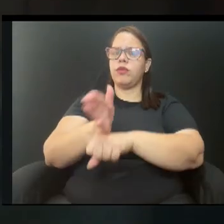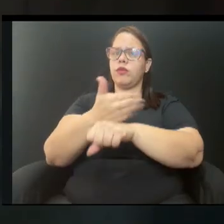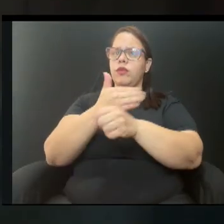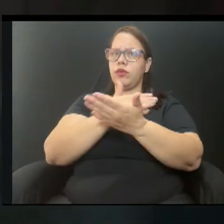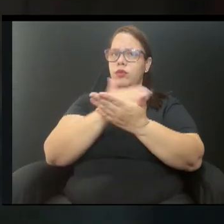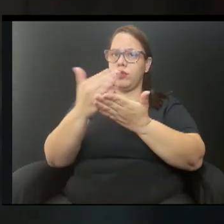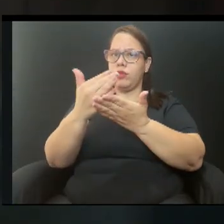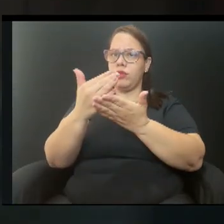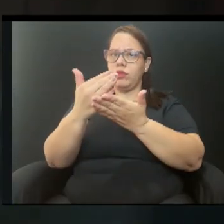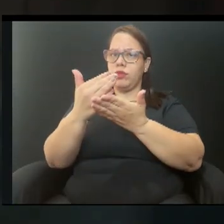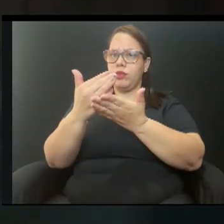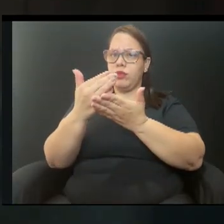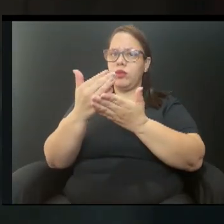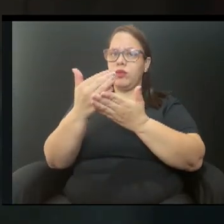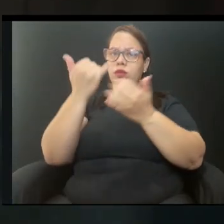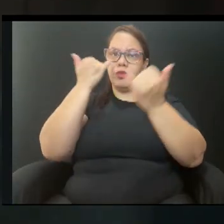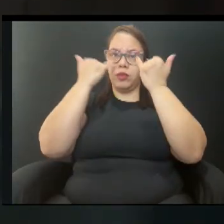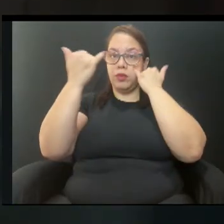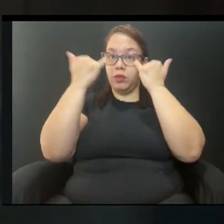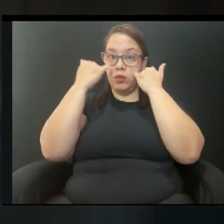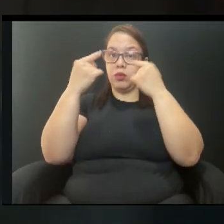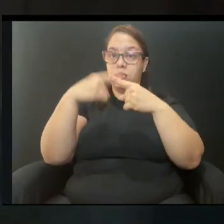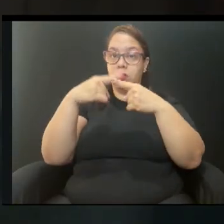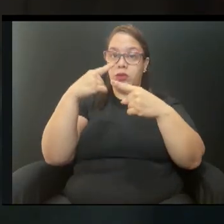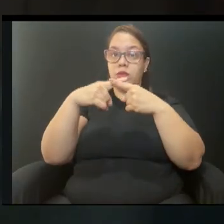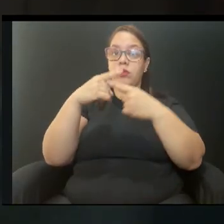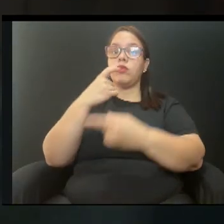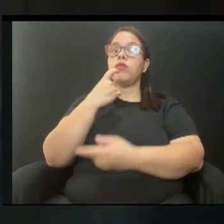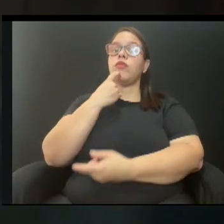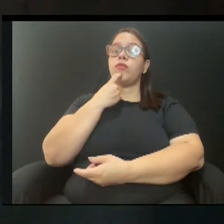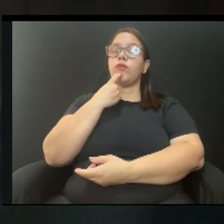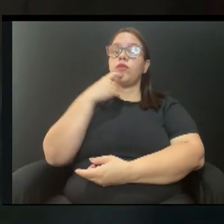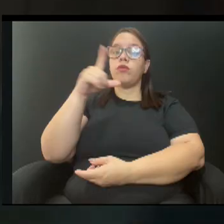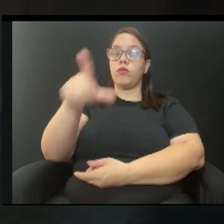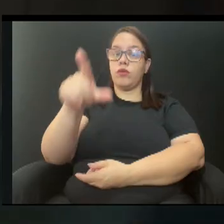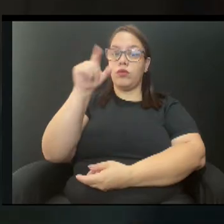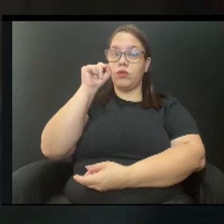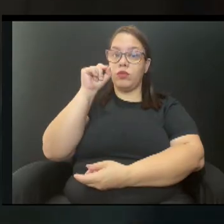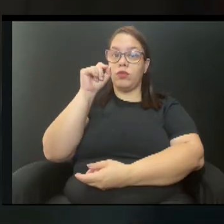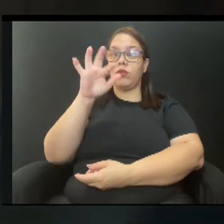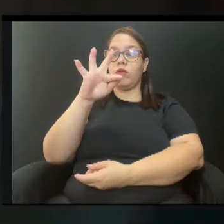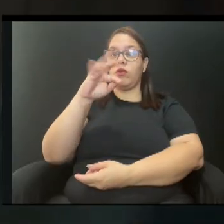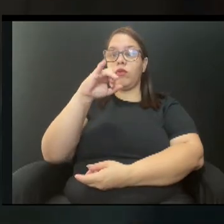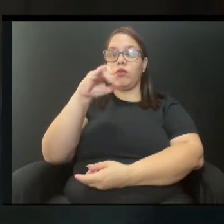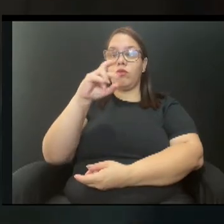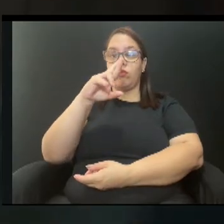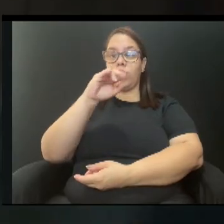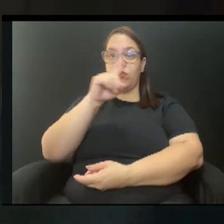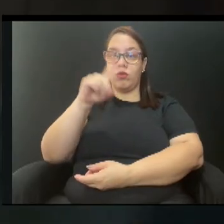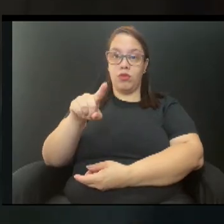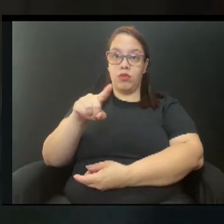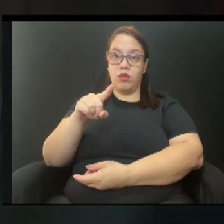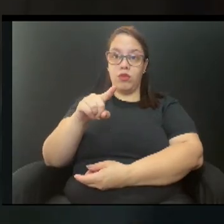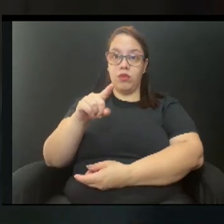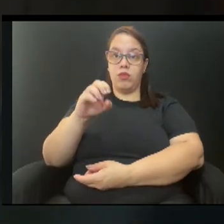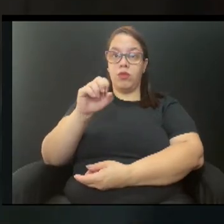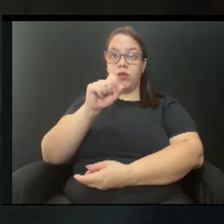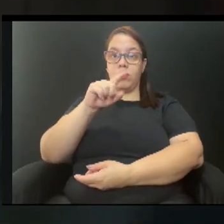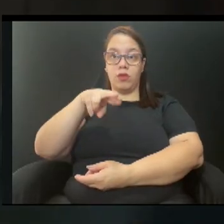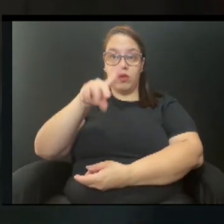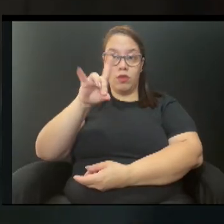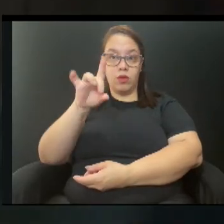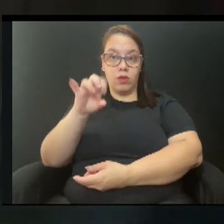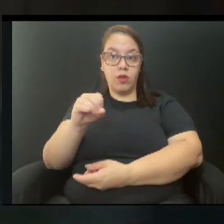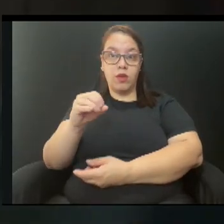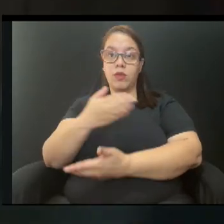às notícias, porque Campinas foi selecionada pela Fiocruz, a Fundação Oswaldo Cruz, para participar de